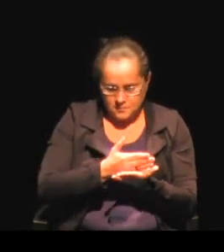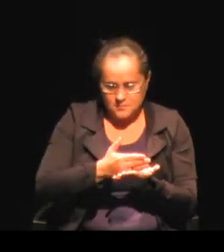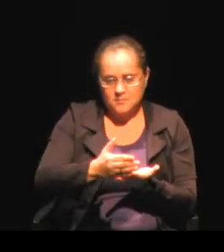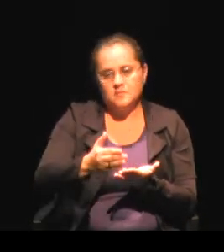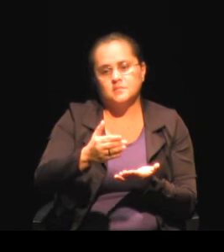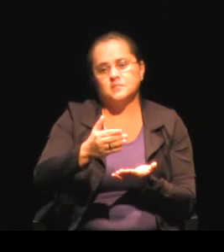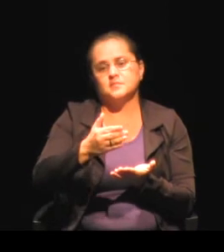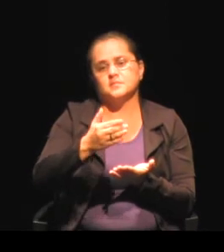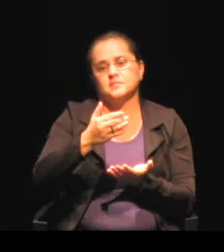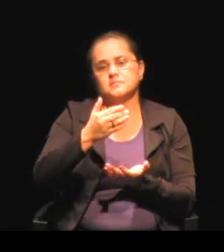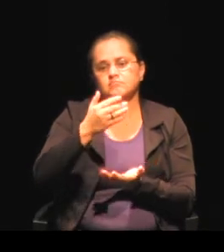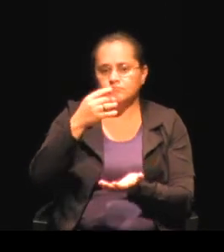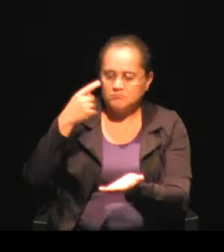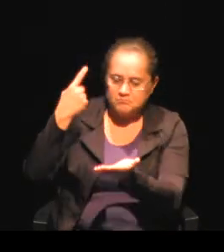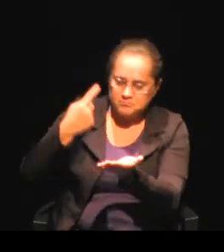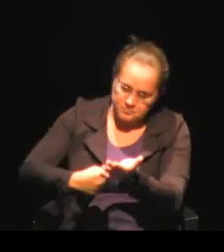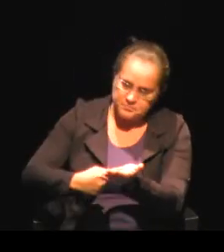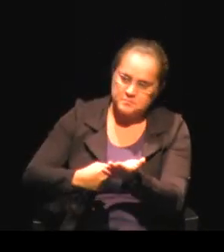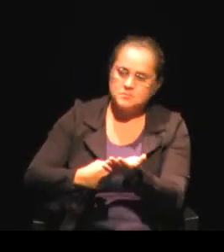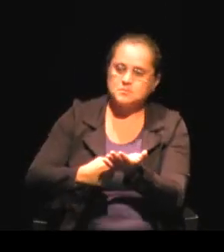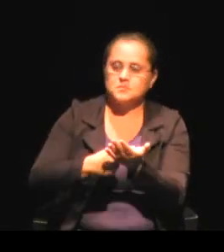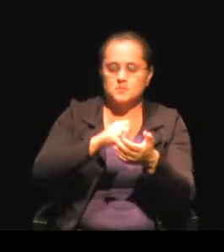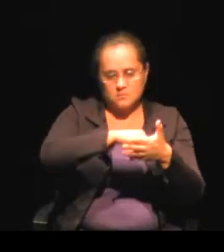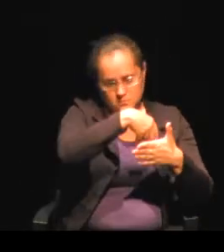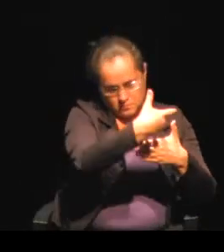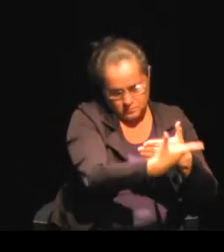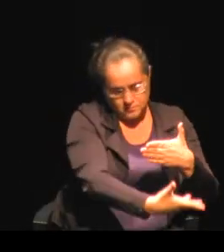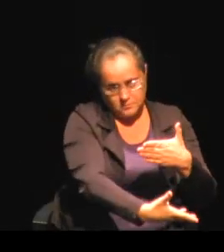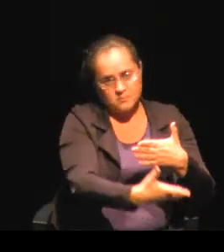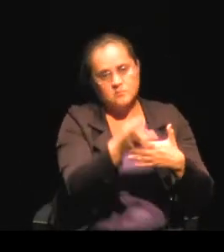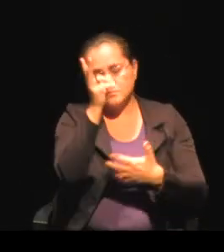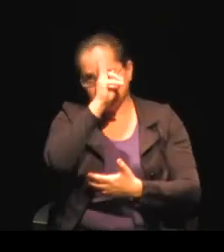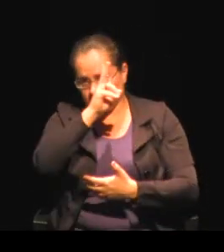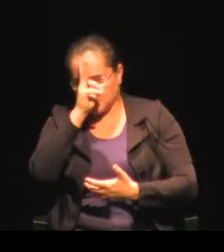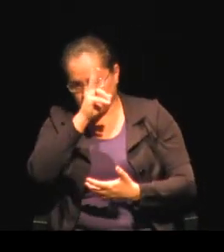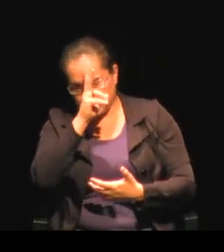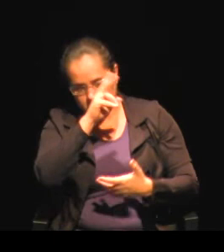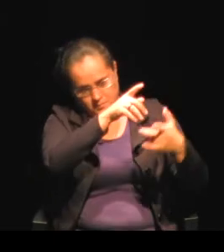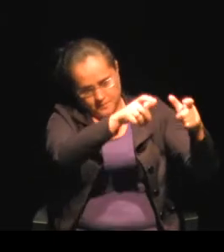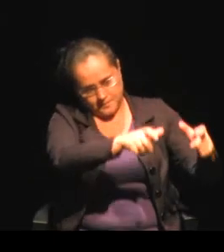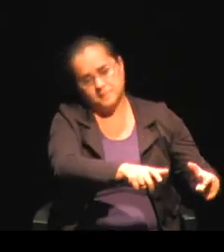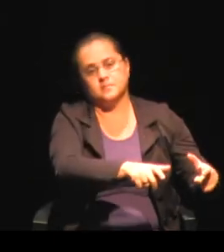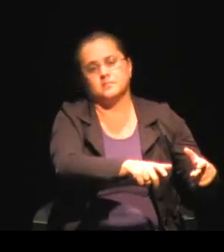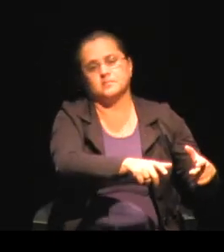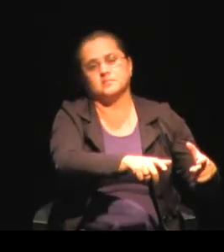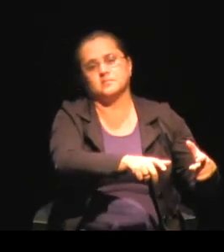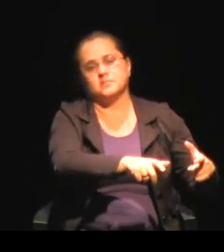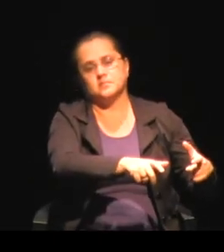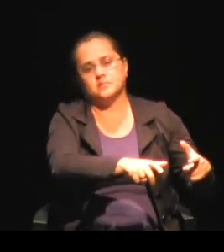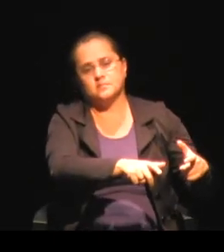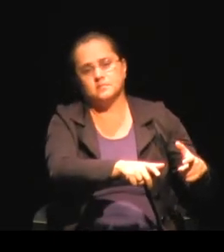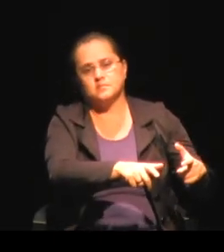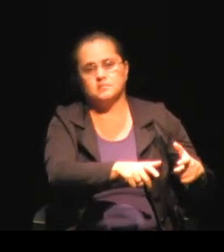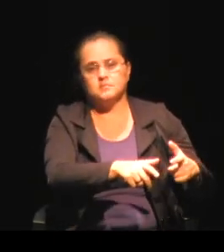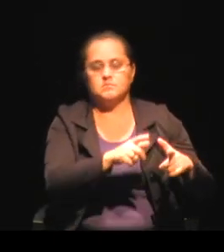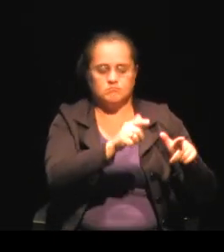gente começa, até num elemento novo que a gente está desenhando, esse compromisso com o conteúdo, com a história do lugar